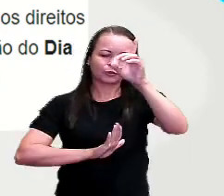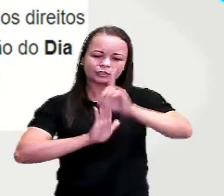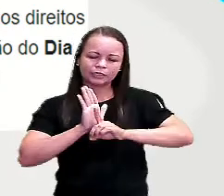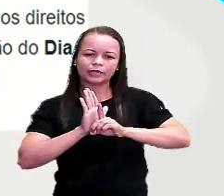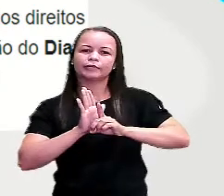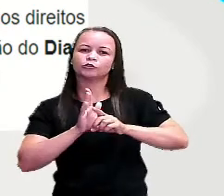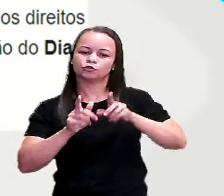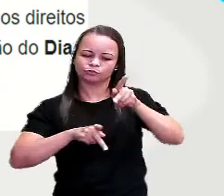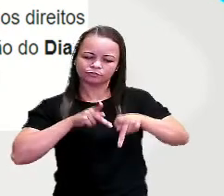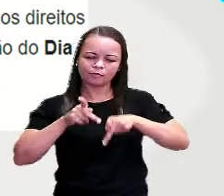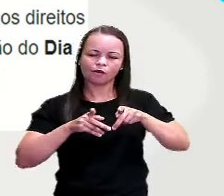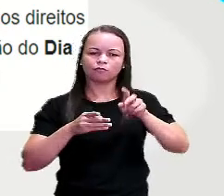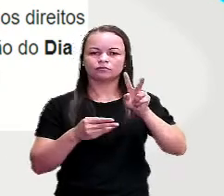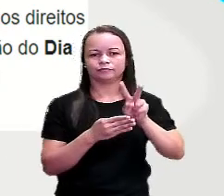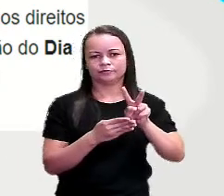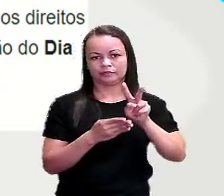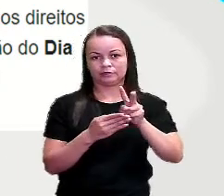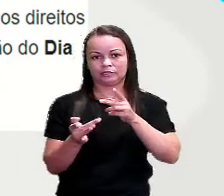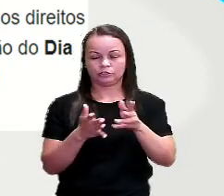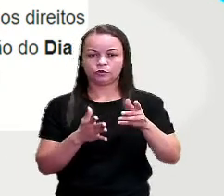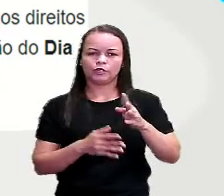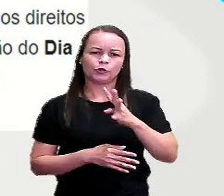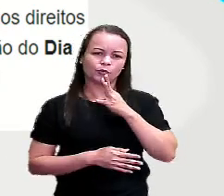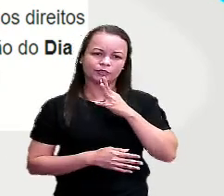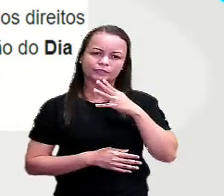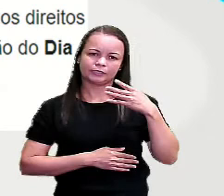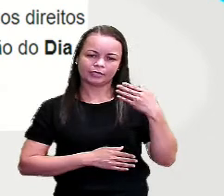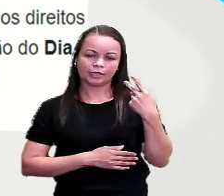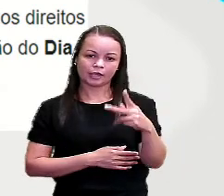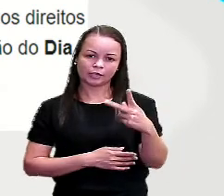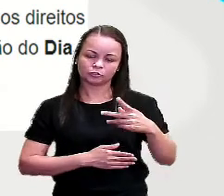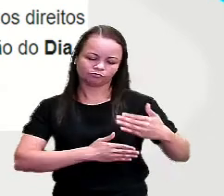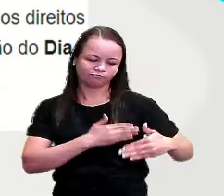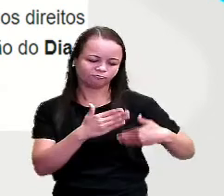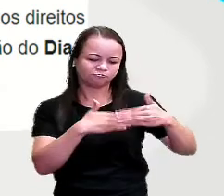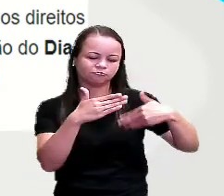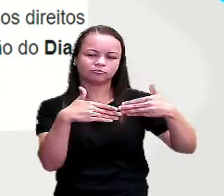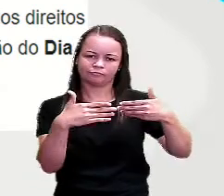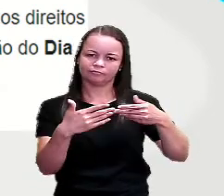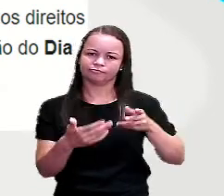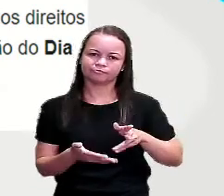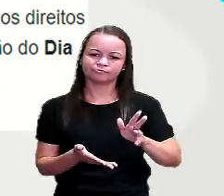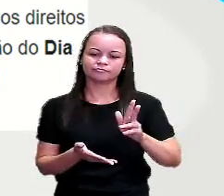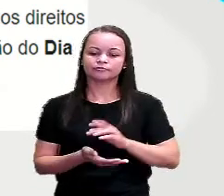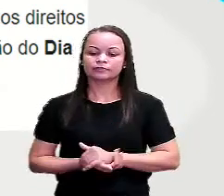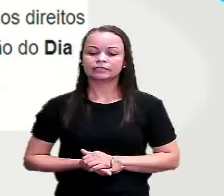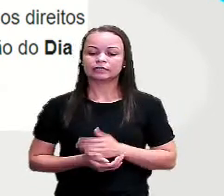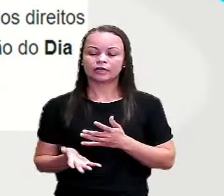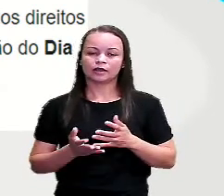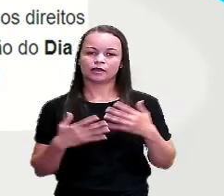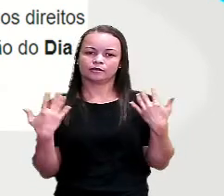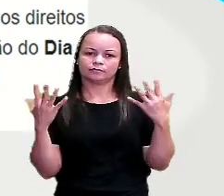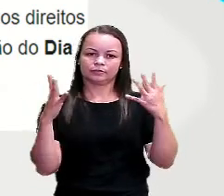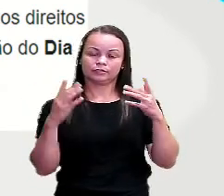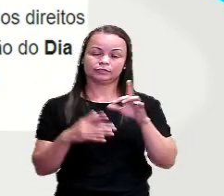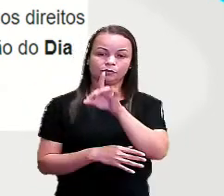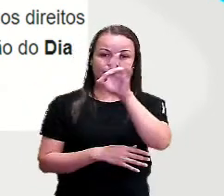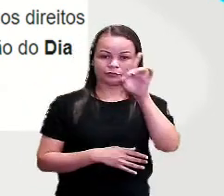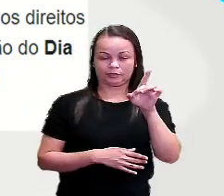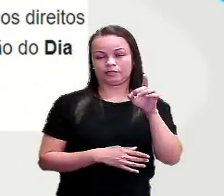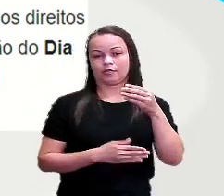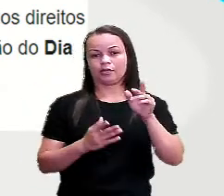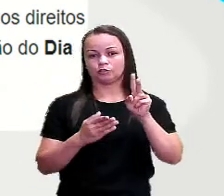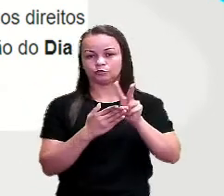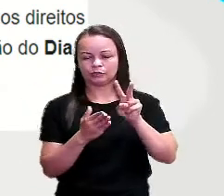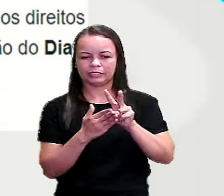povos indígenas e para conhecermos mais de sua trajetória. A comemoração do Dia do Índio faz uma homenagem a uma